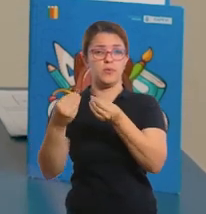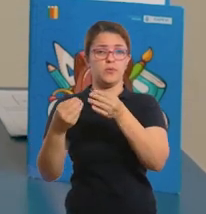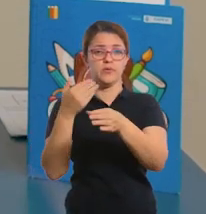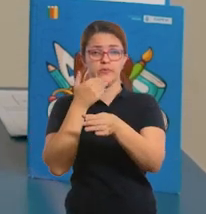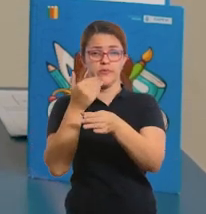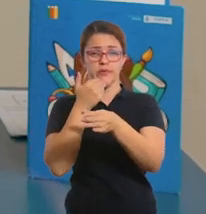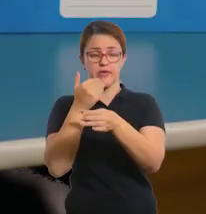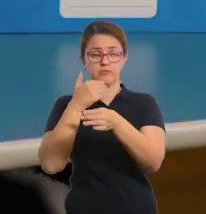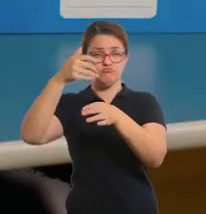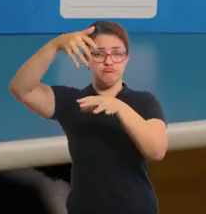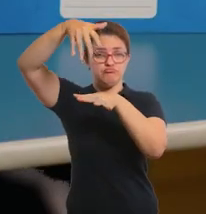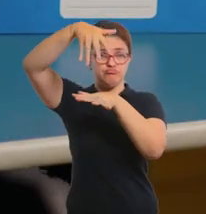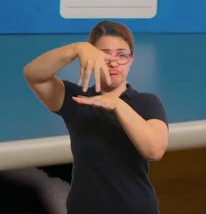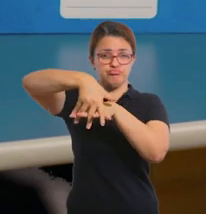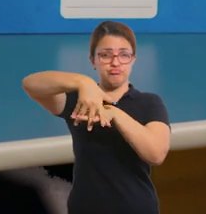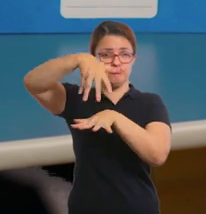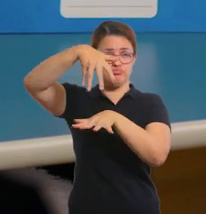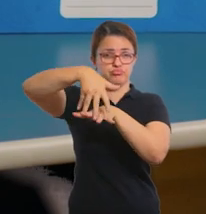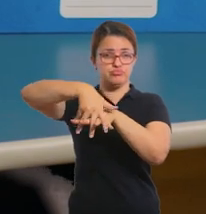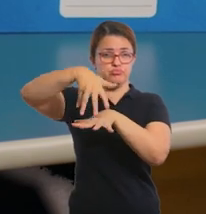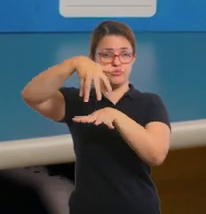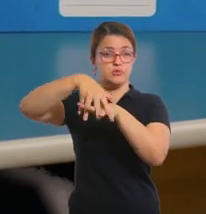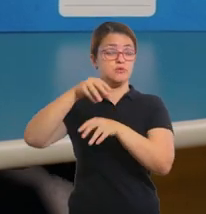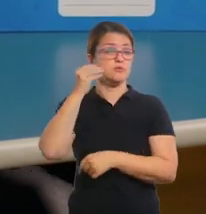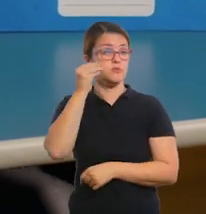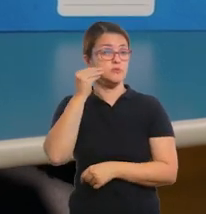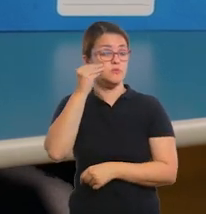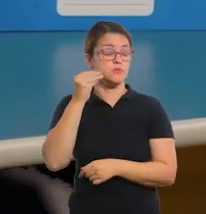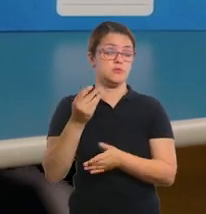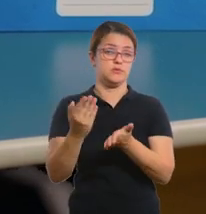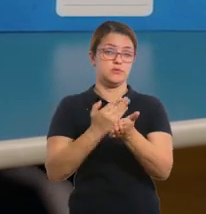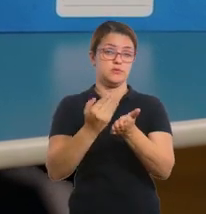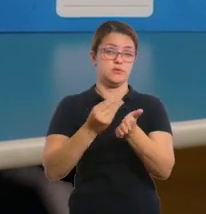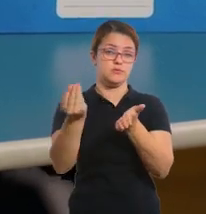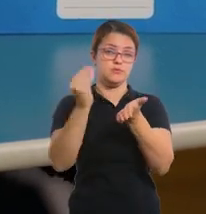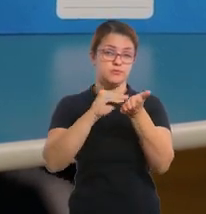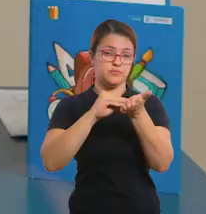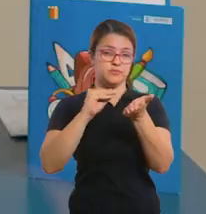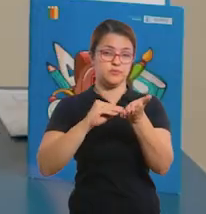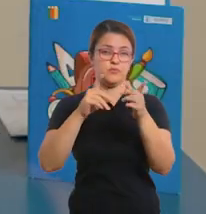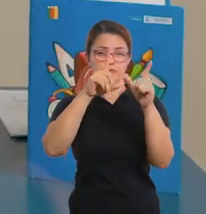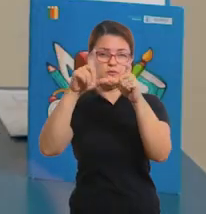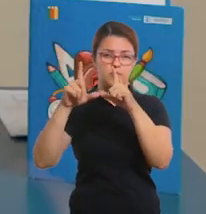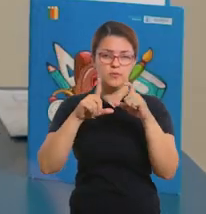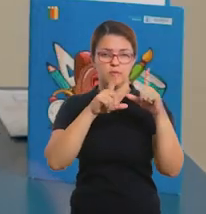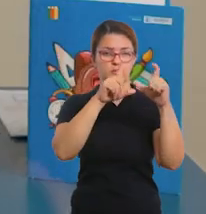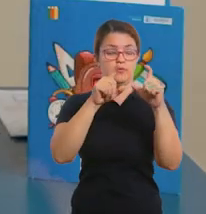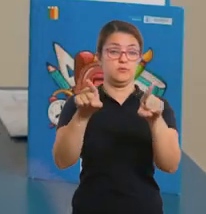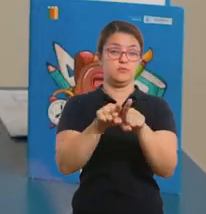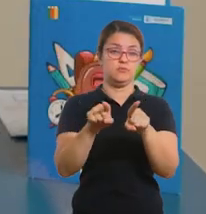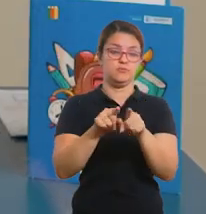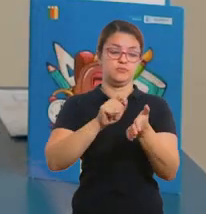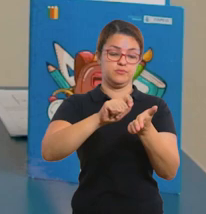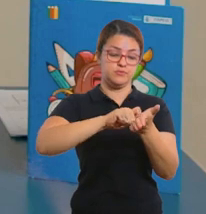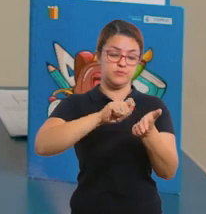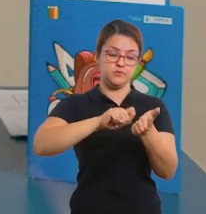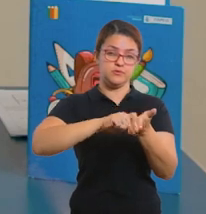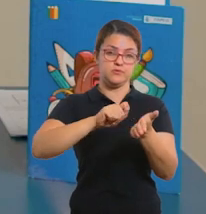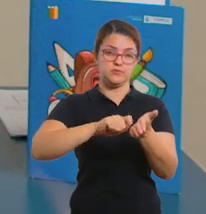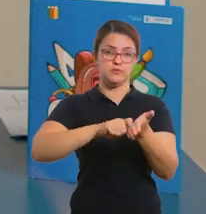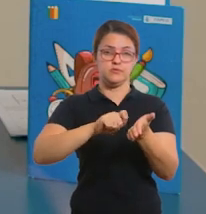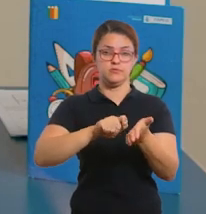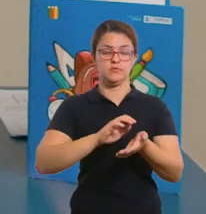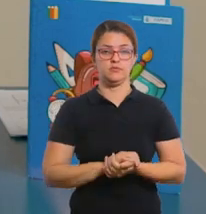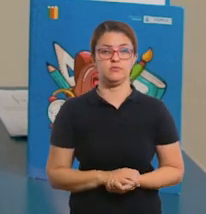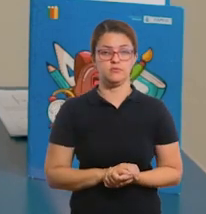nesse daqui vai ficar mais fácil de passar, tá bom? Então façam aí o experimento, registrem através de foto, através da escrita